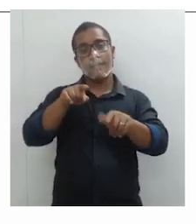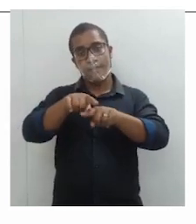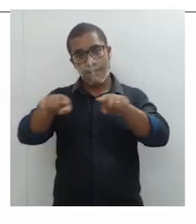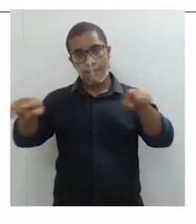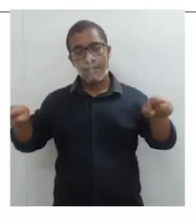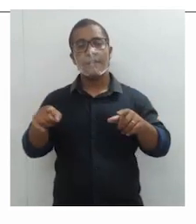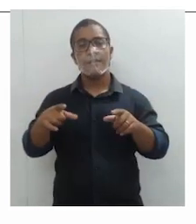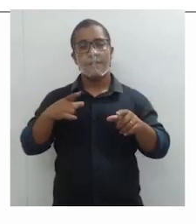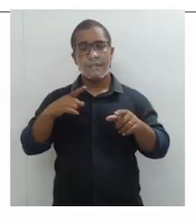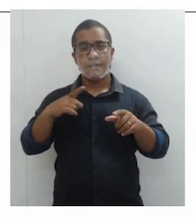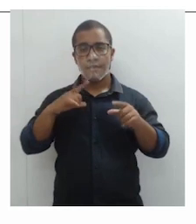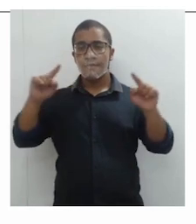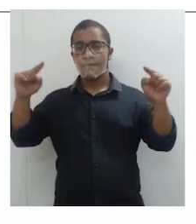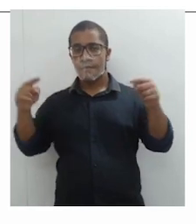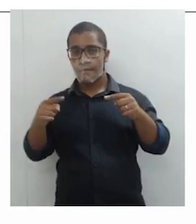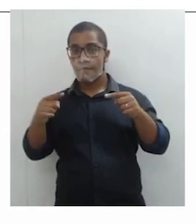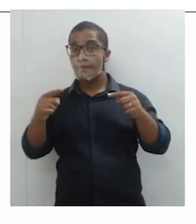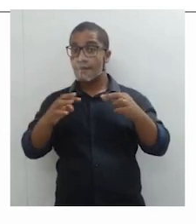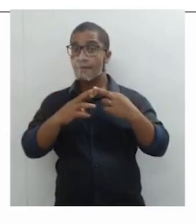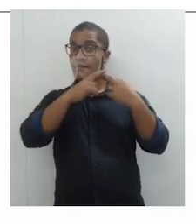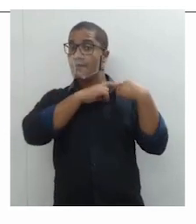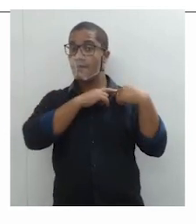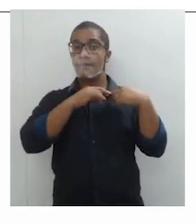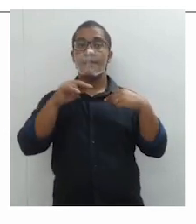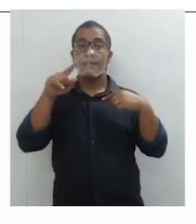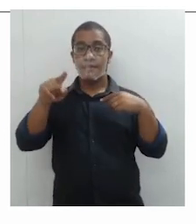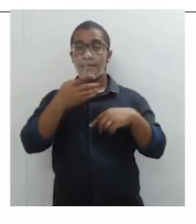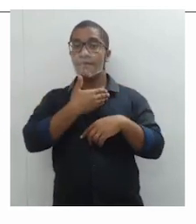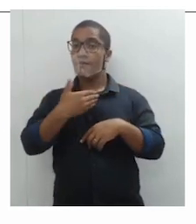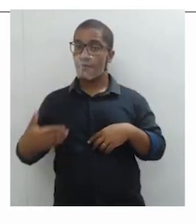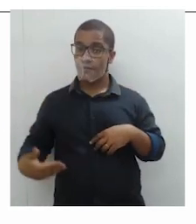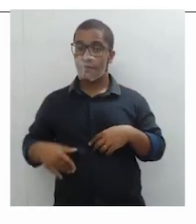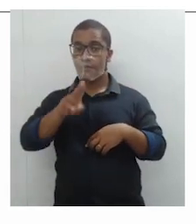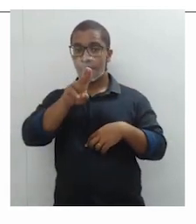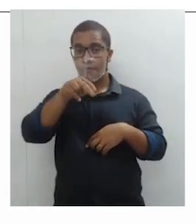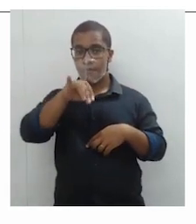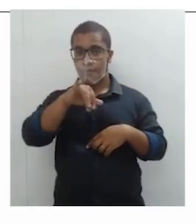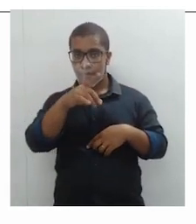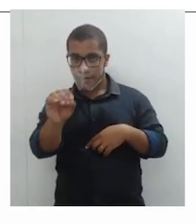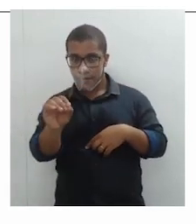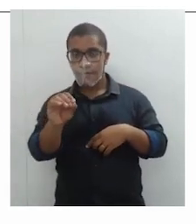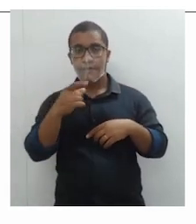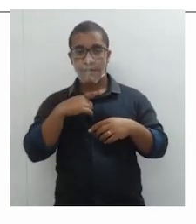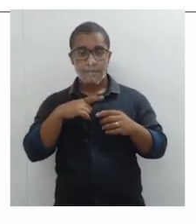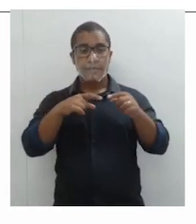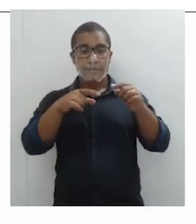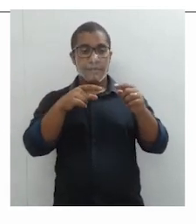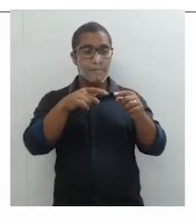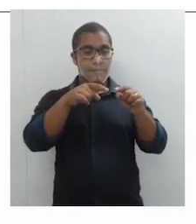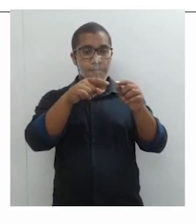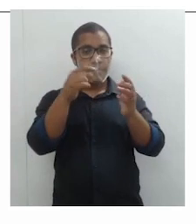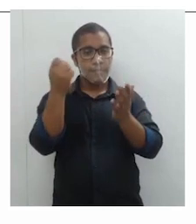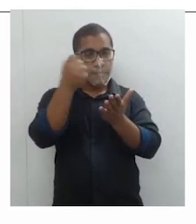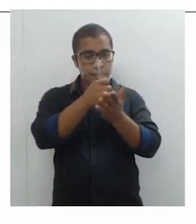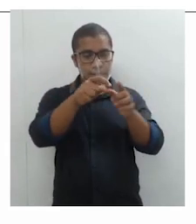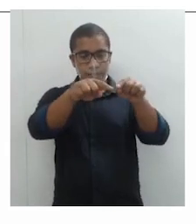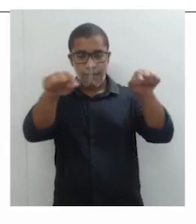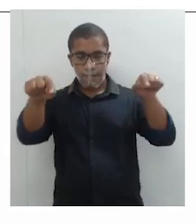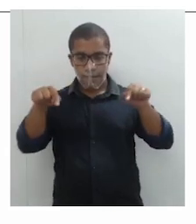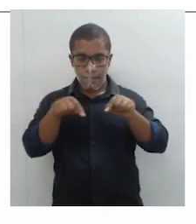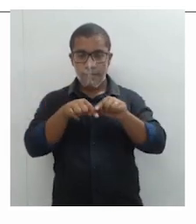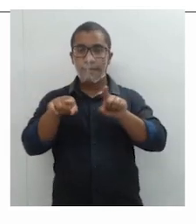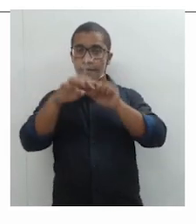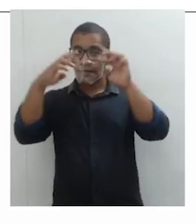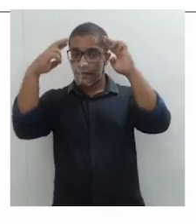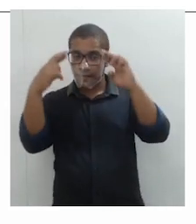competindo à União demarcá-las proteger e fazer respeitar todos os